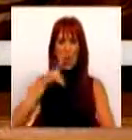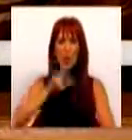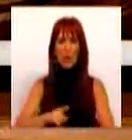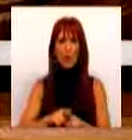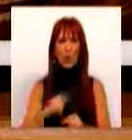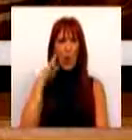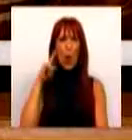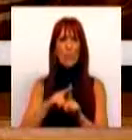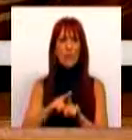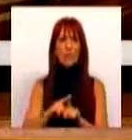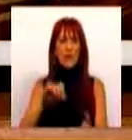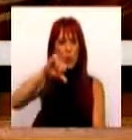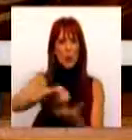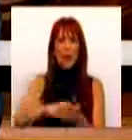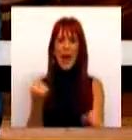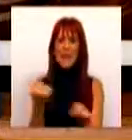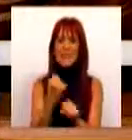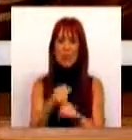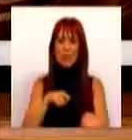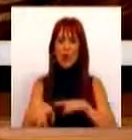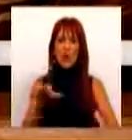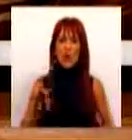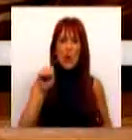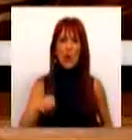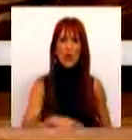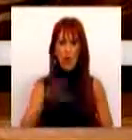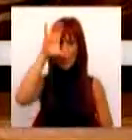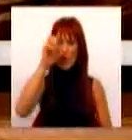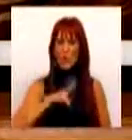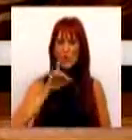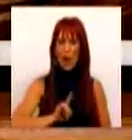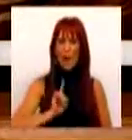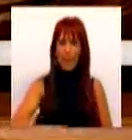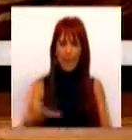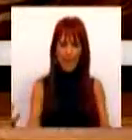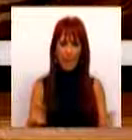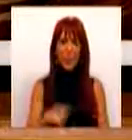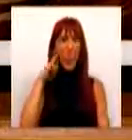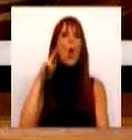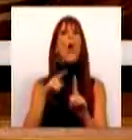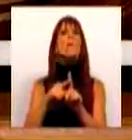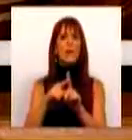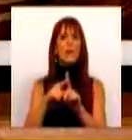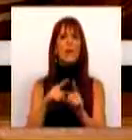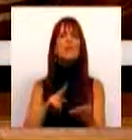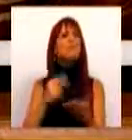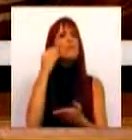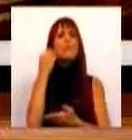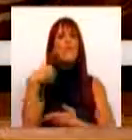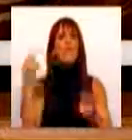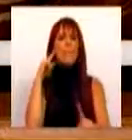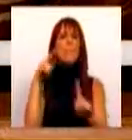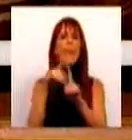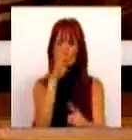é um objetivo nuclear da ação política do Partido Socialista e do Governo de Portugal. É um objetivo que se traduz em